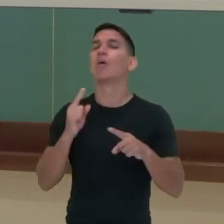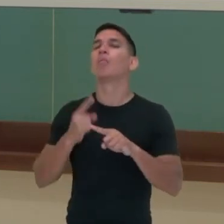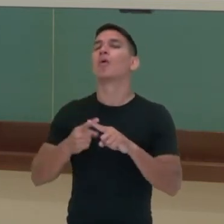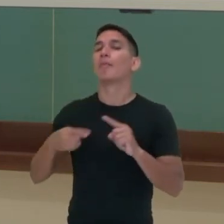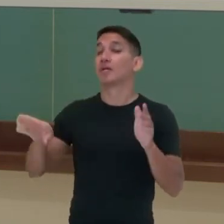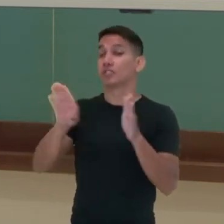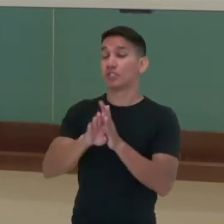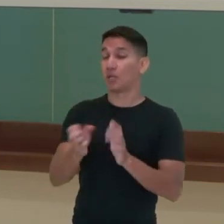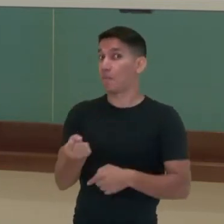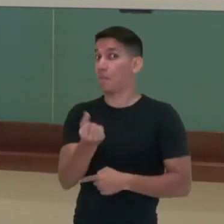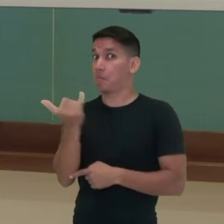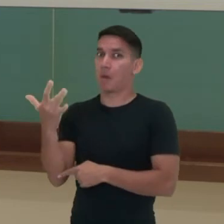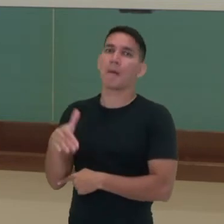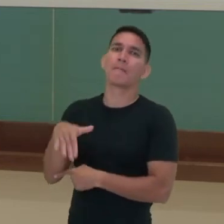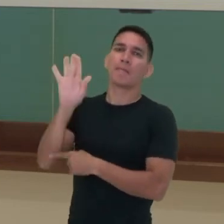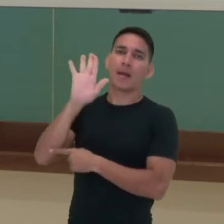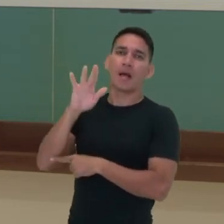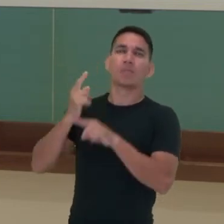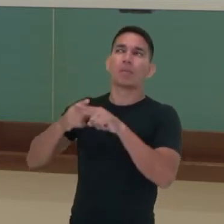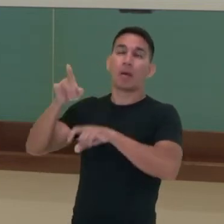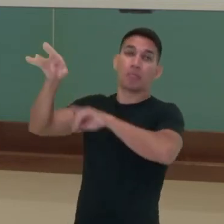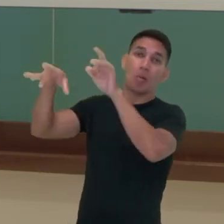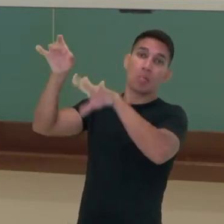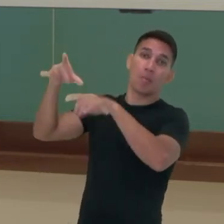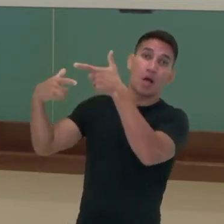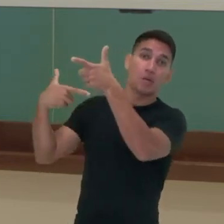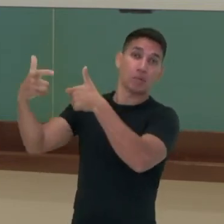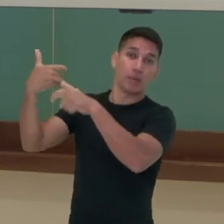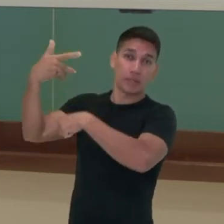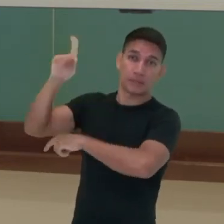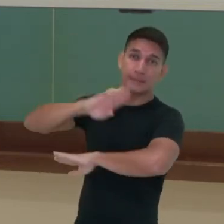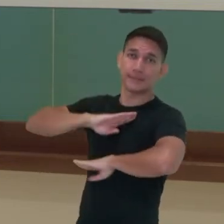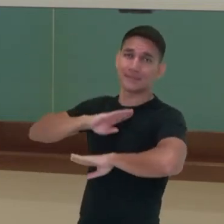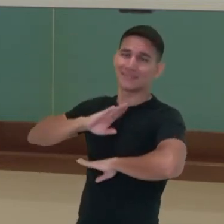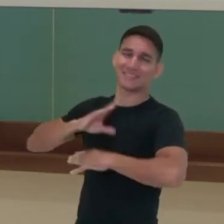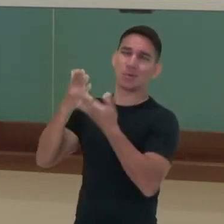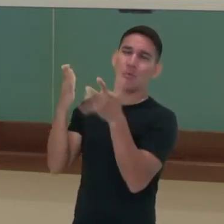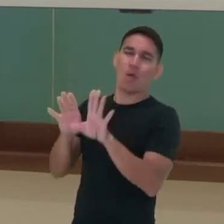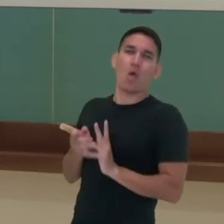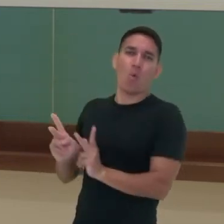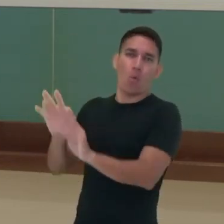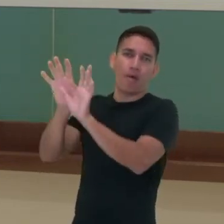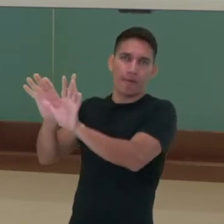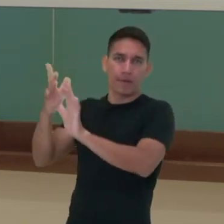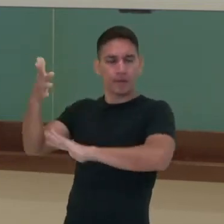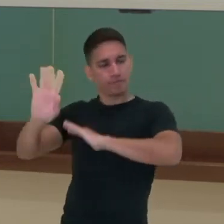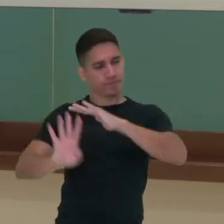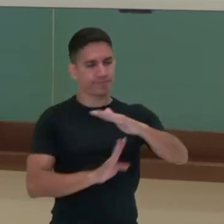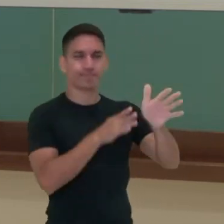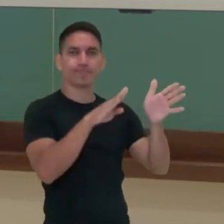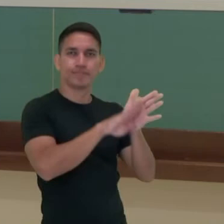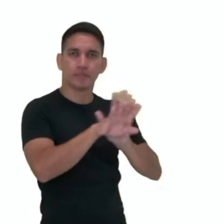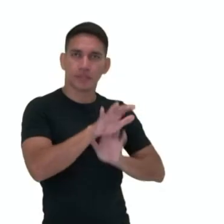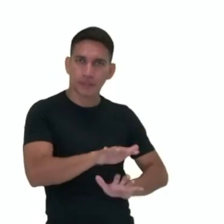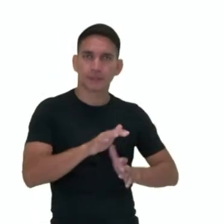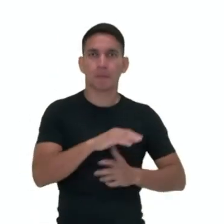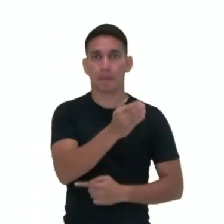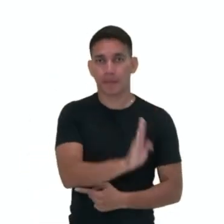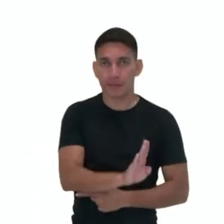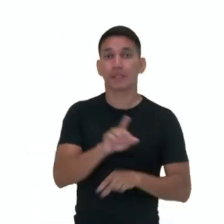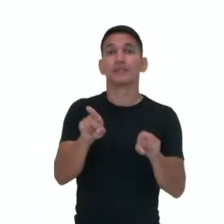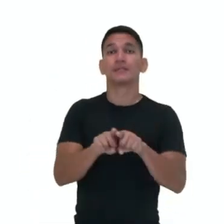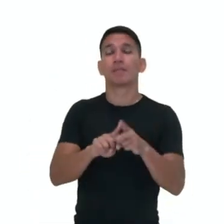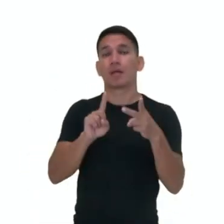maior número. Fugindo então de situações que fizeram eles saírem do seu território, tá bom? Então, seguido aí